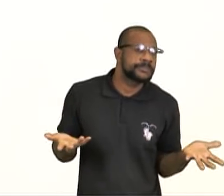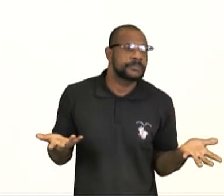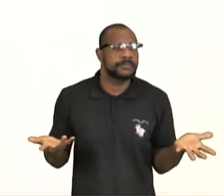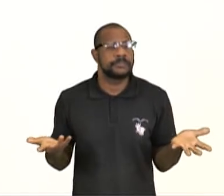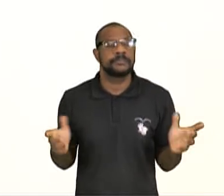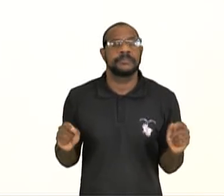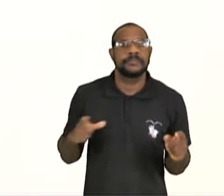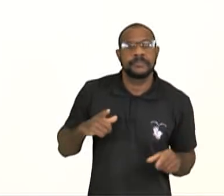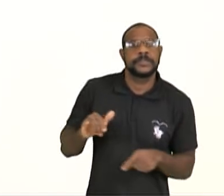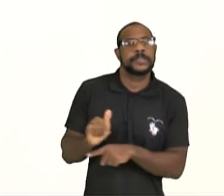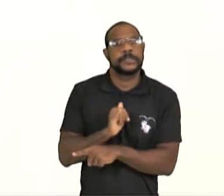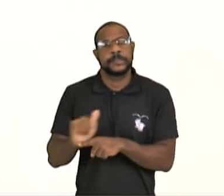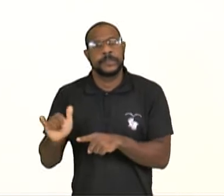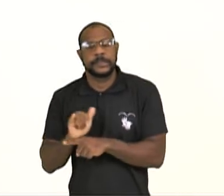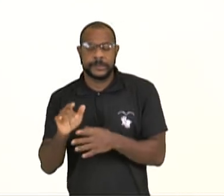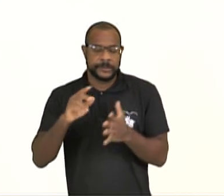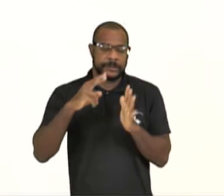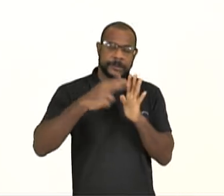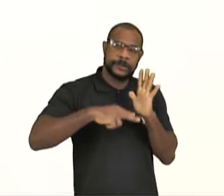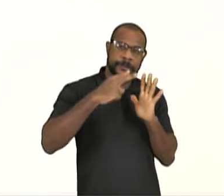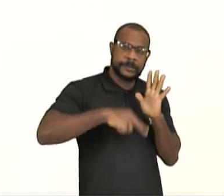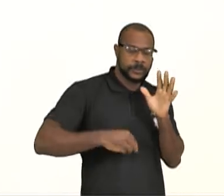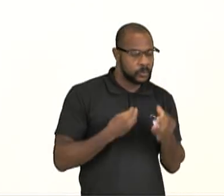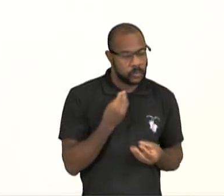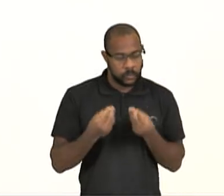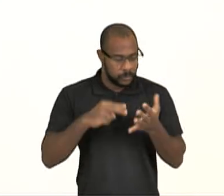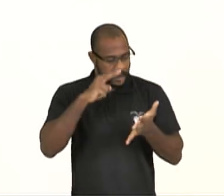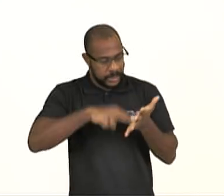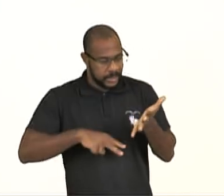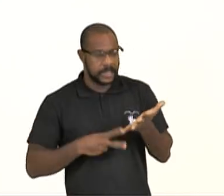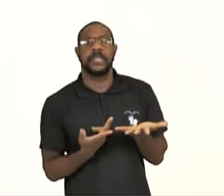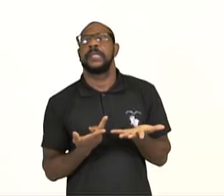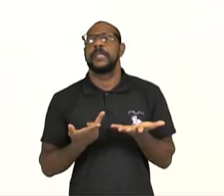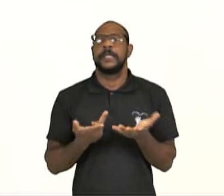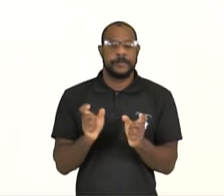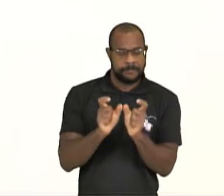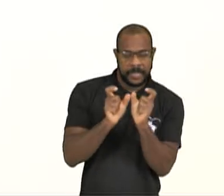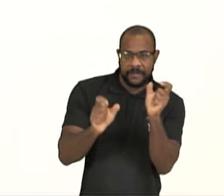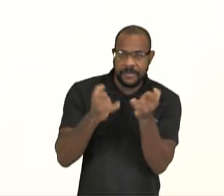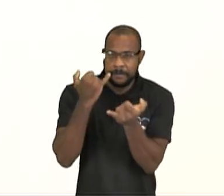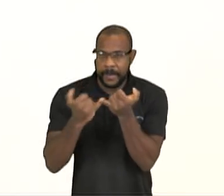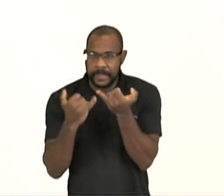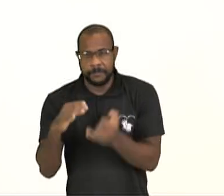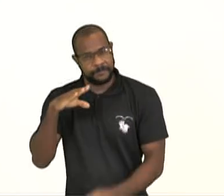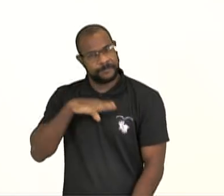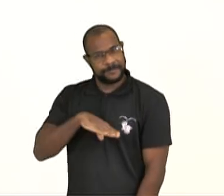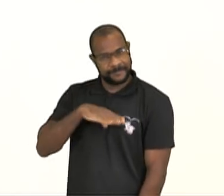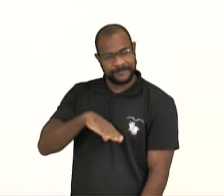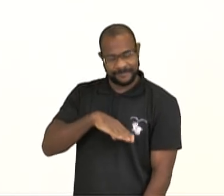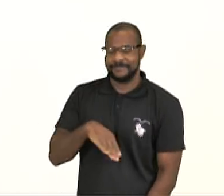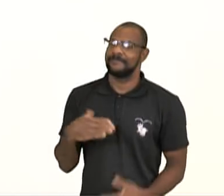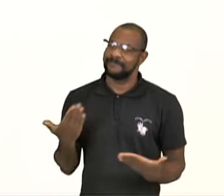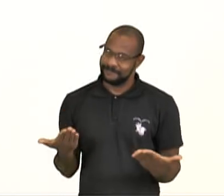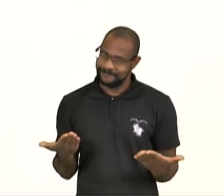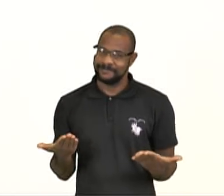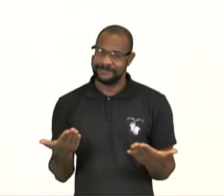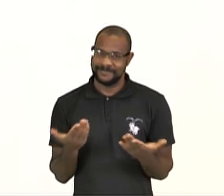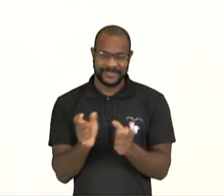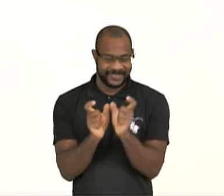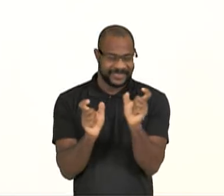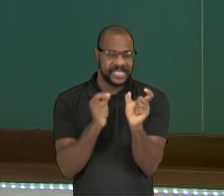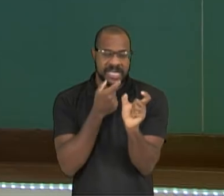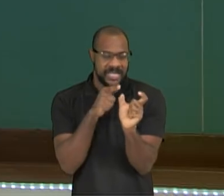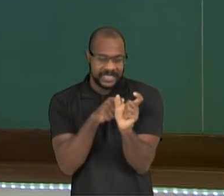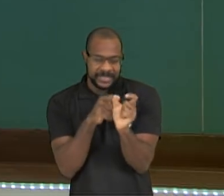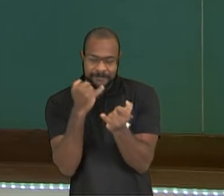vimos estratégias de leitura, né? Vimos as palavrinhas cognatas. O que são palavras cognatas? Aquelas que